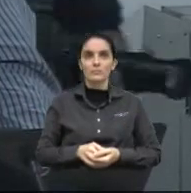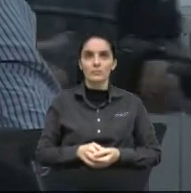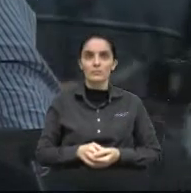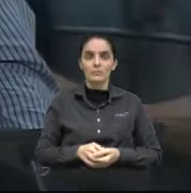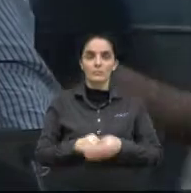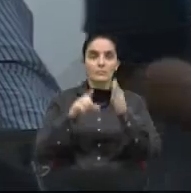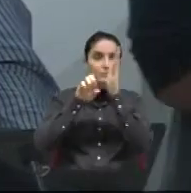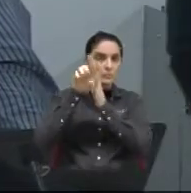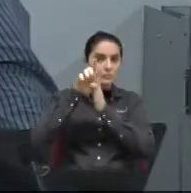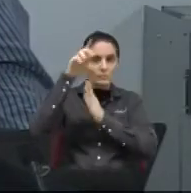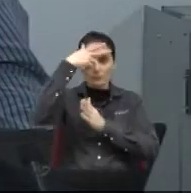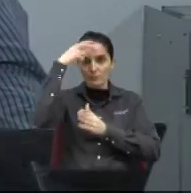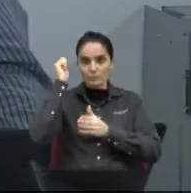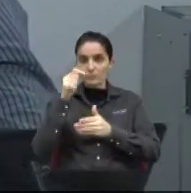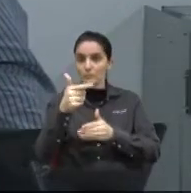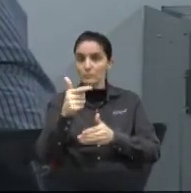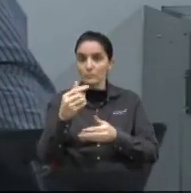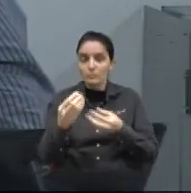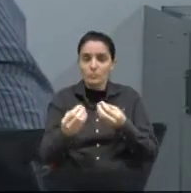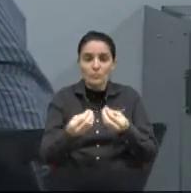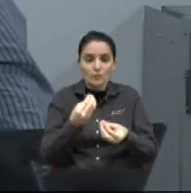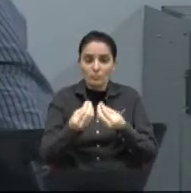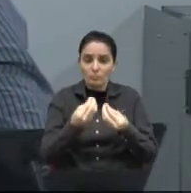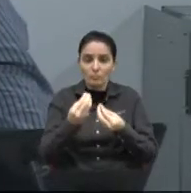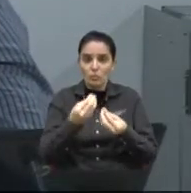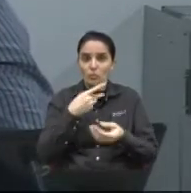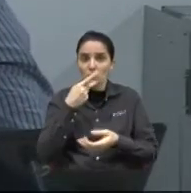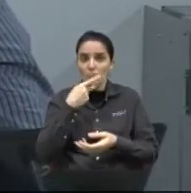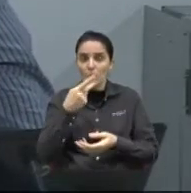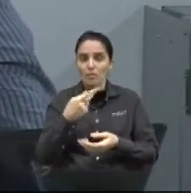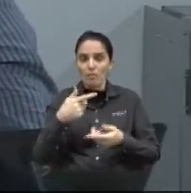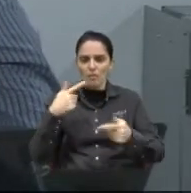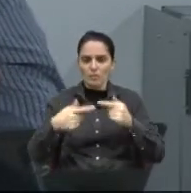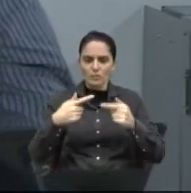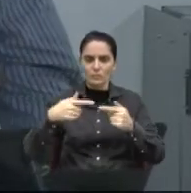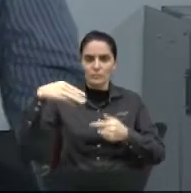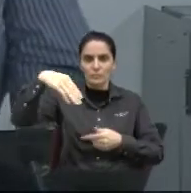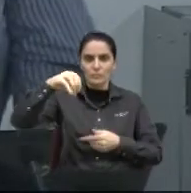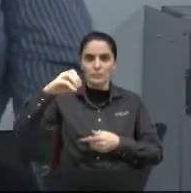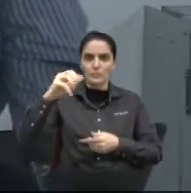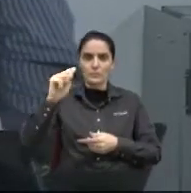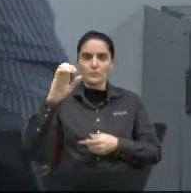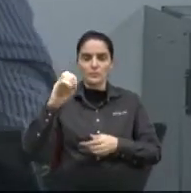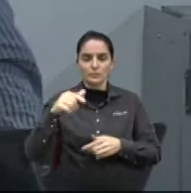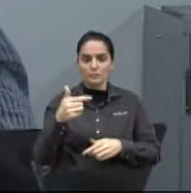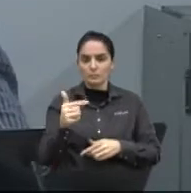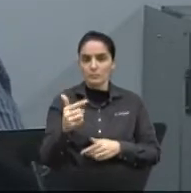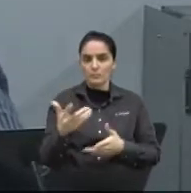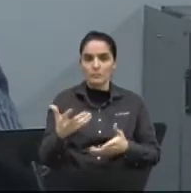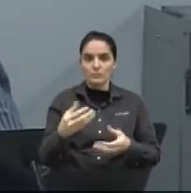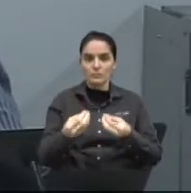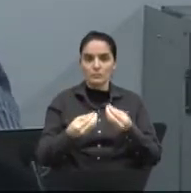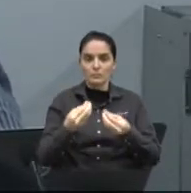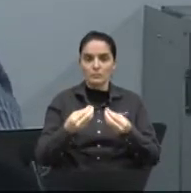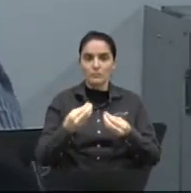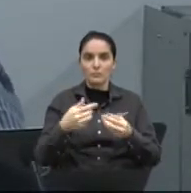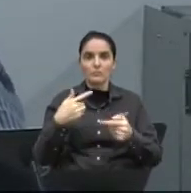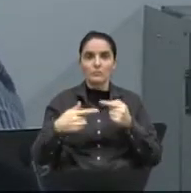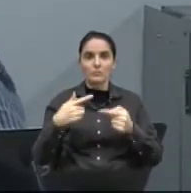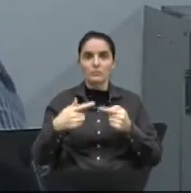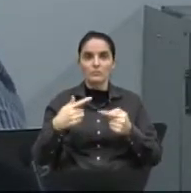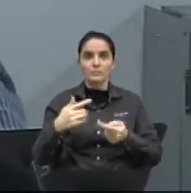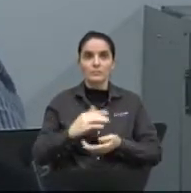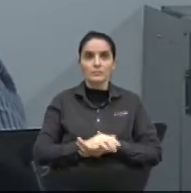dos vereadores falarem que há tempo de se discutir a moção não tinha tempo de discutir requerimento foi vencer